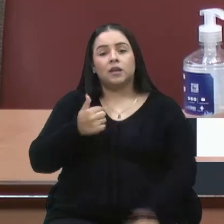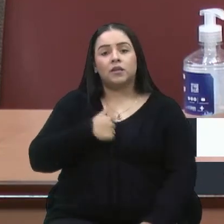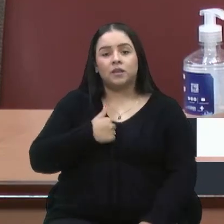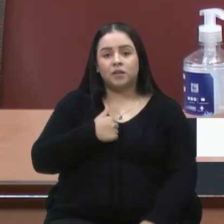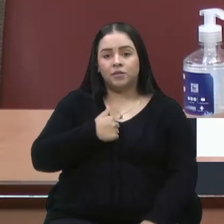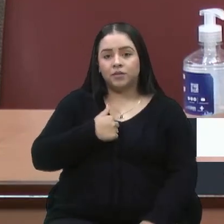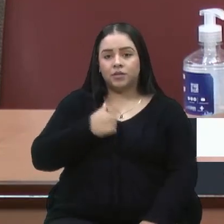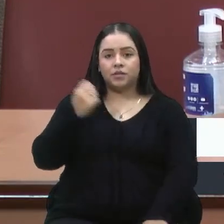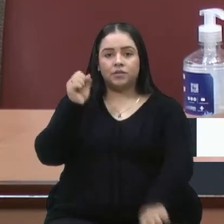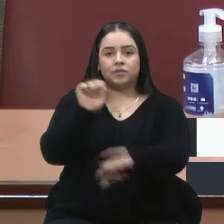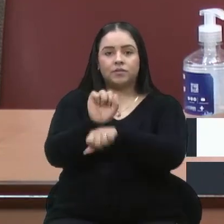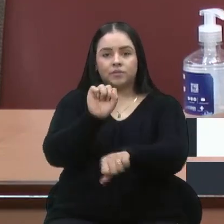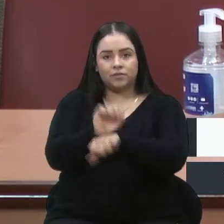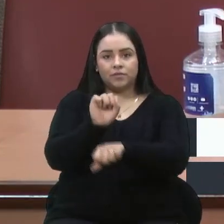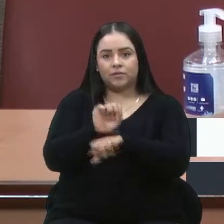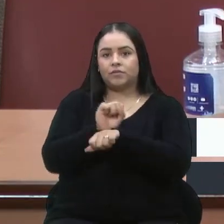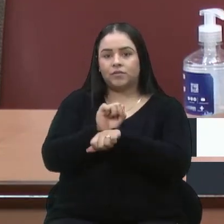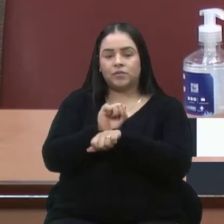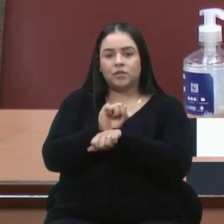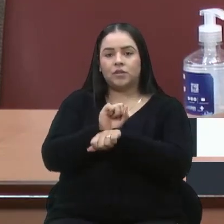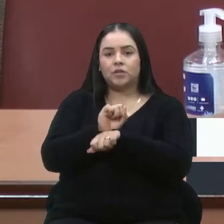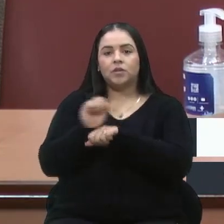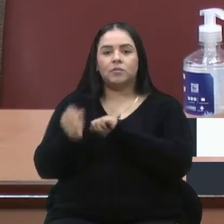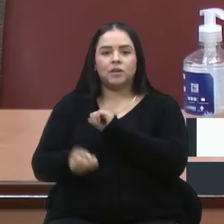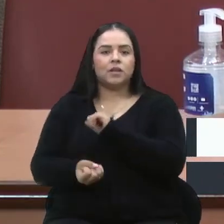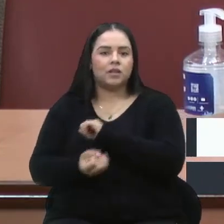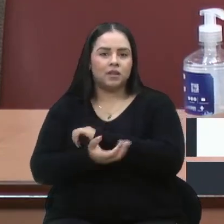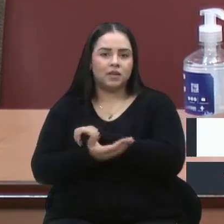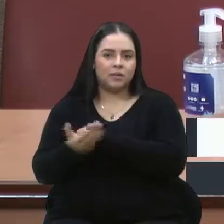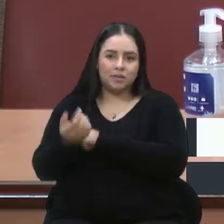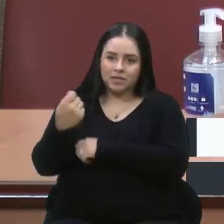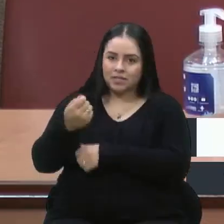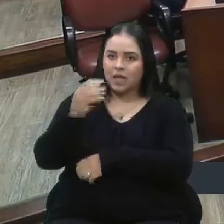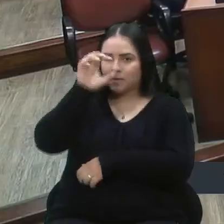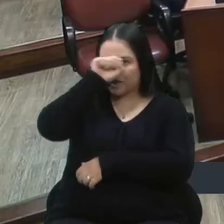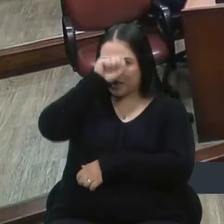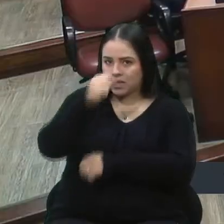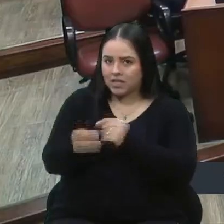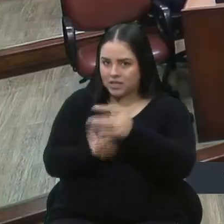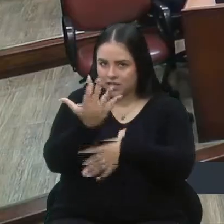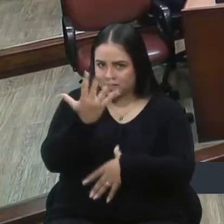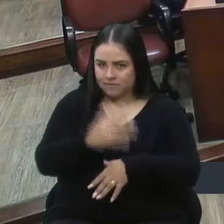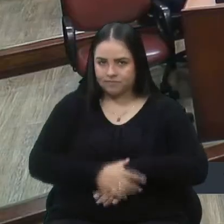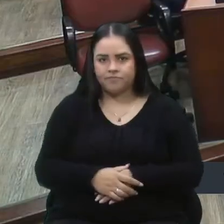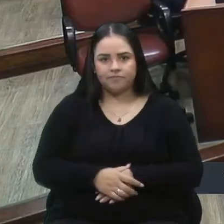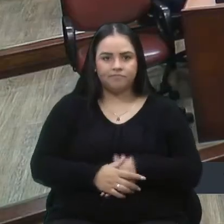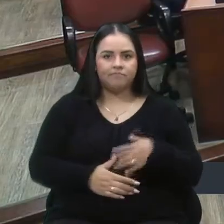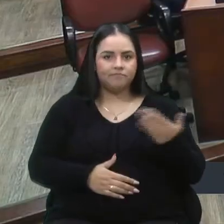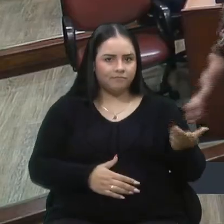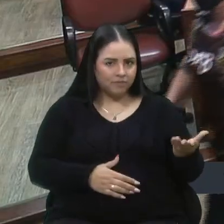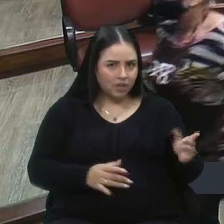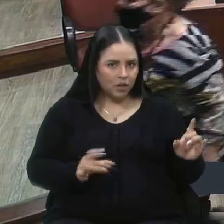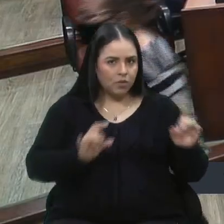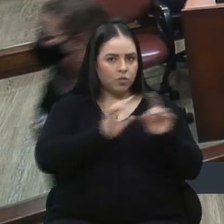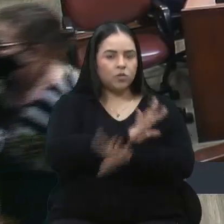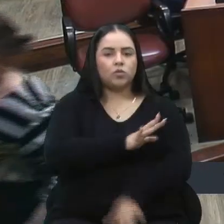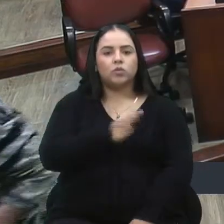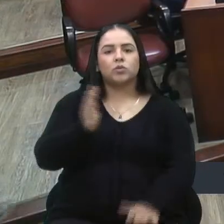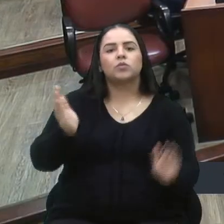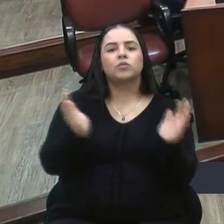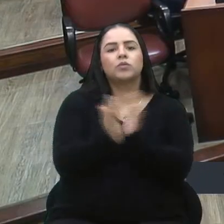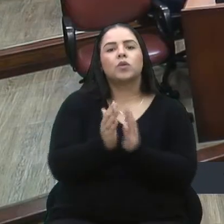sirva de lição para aqueles que inventam Obrigado mana e para finalizar caros colegas hoje então é um dia